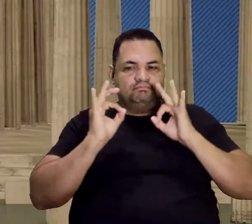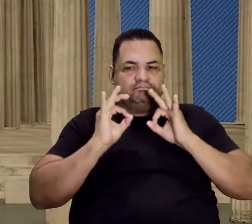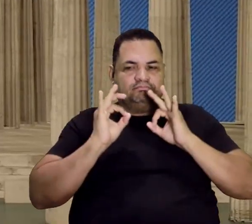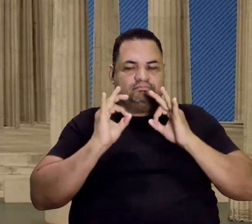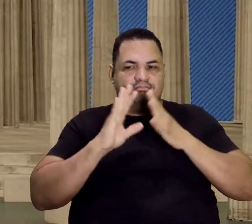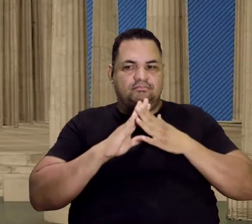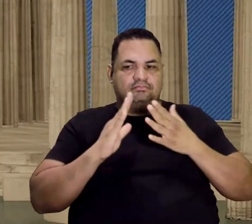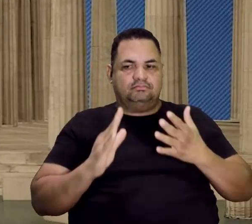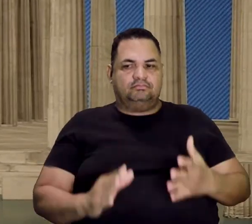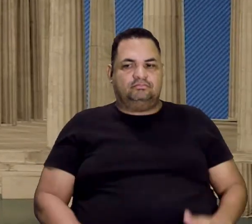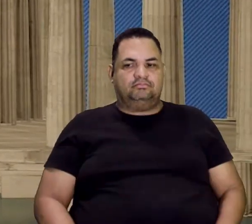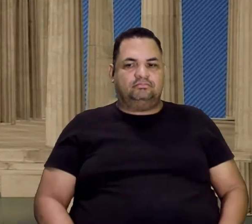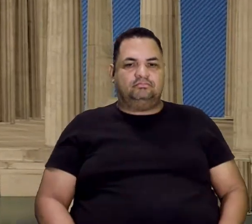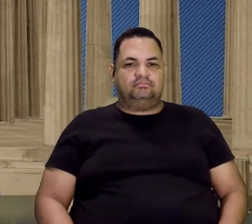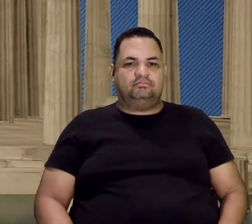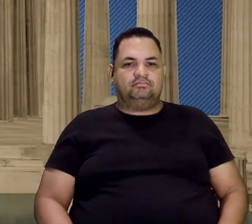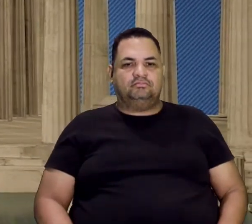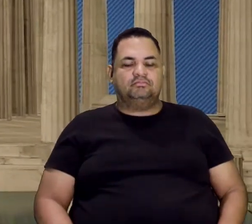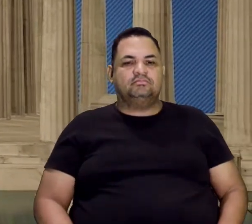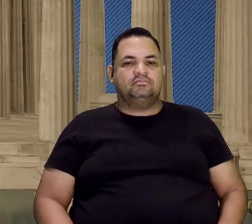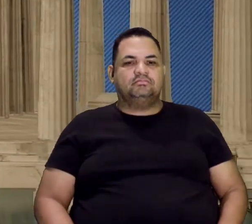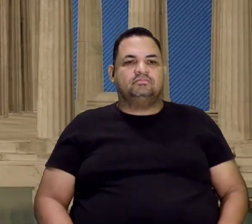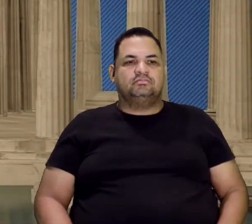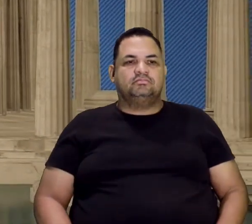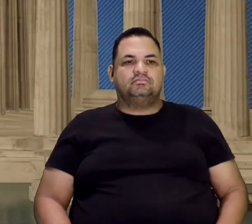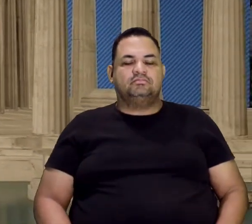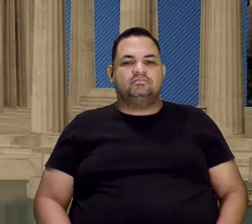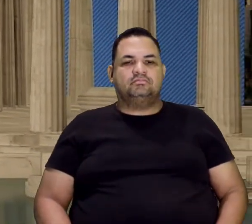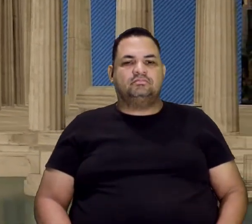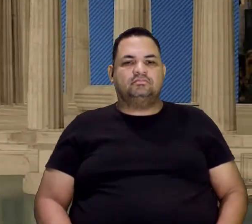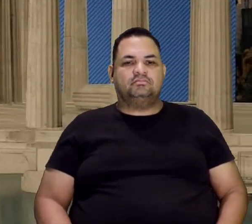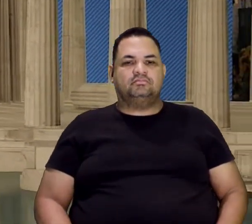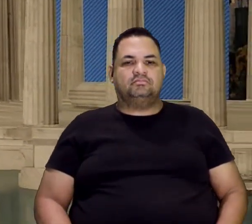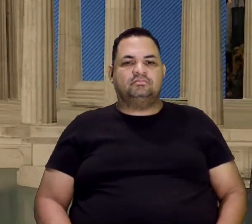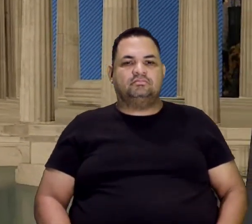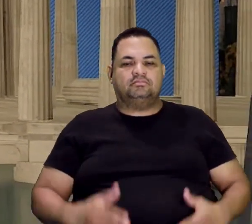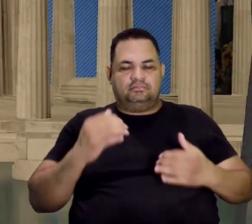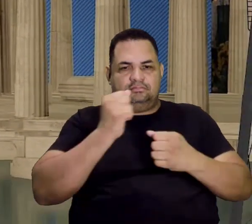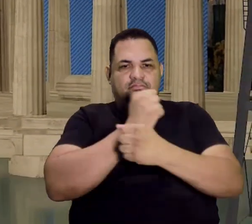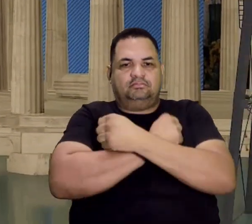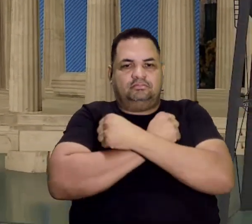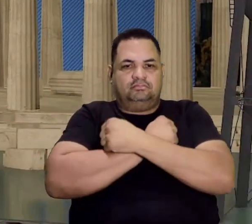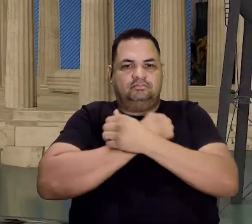Muito legal. E não foi muito maceta. E um